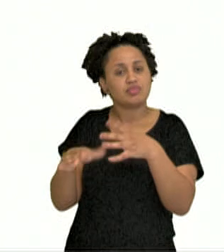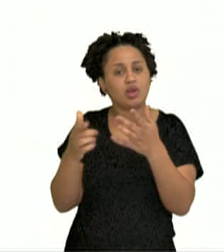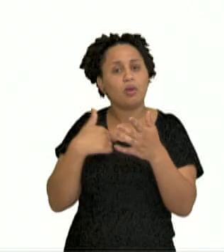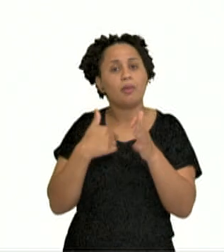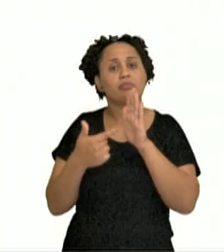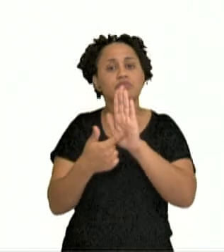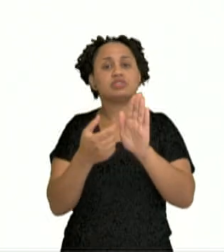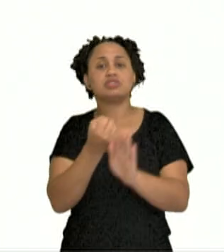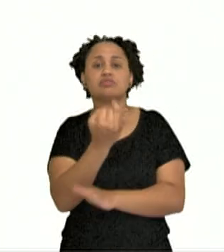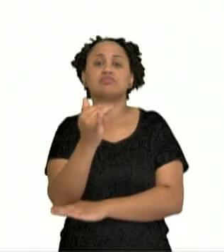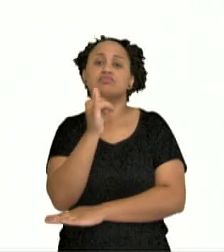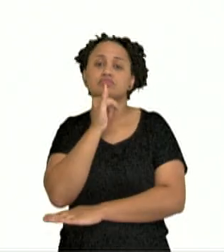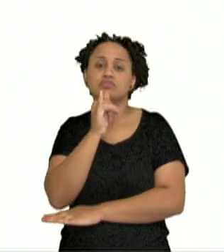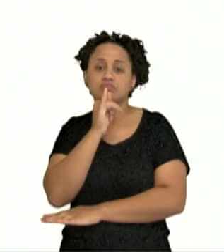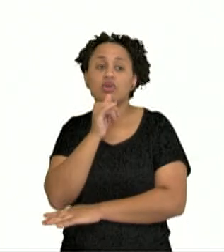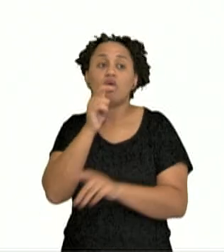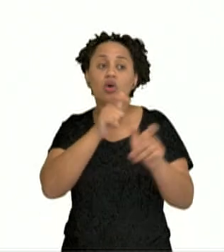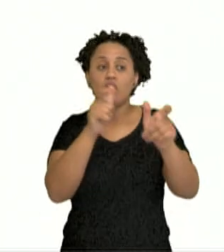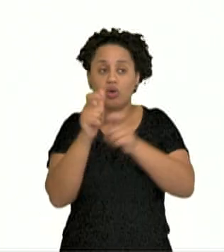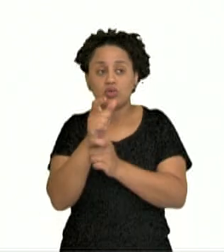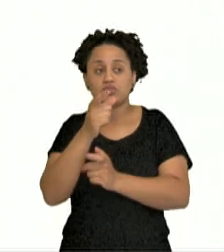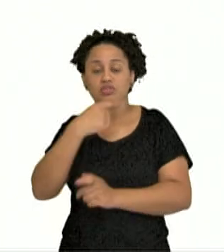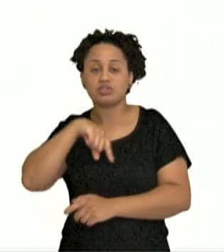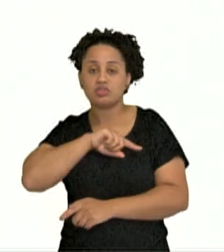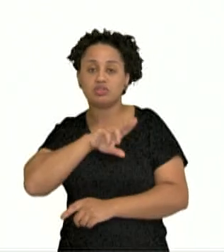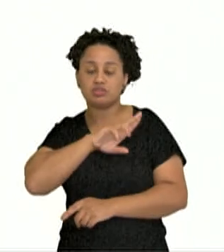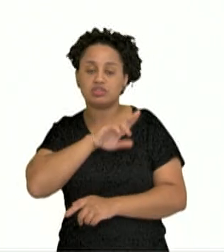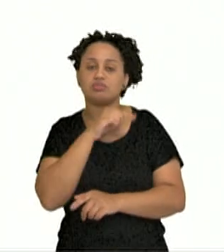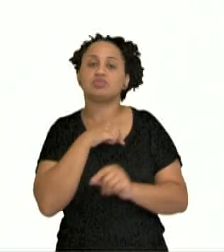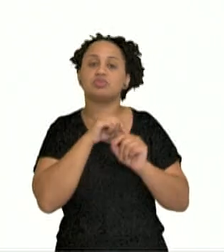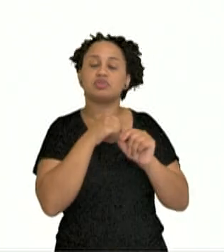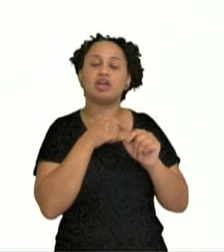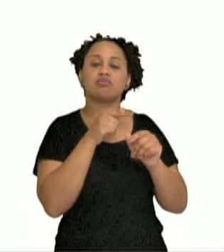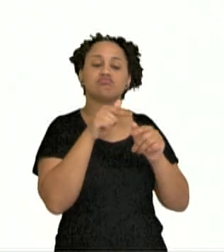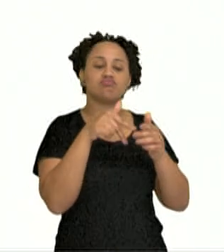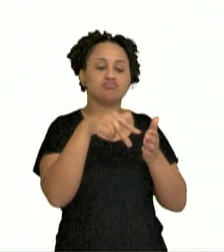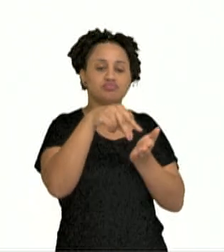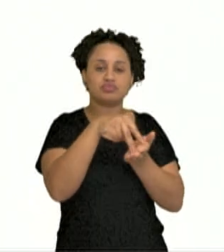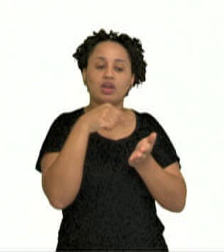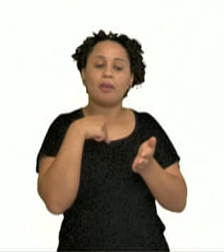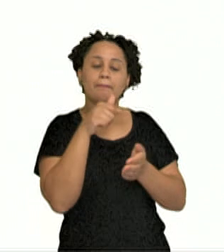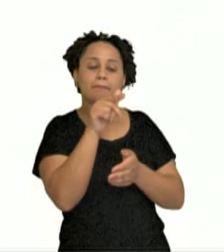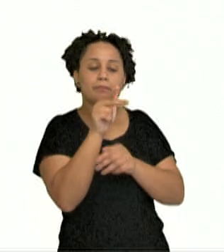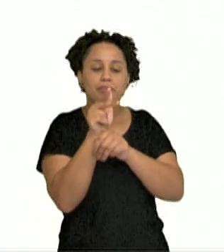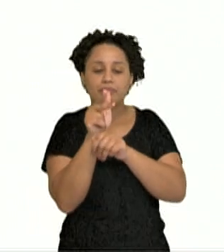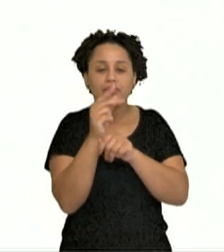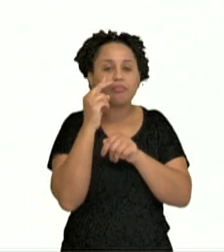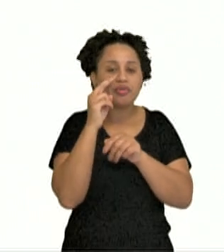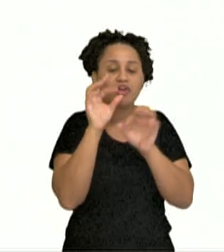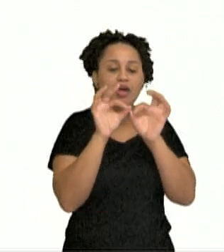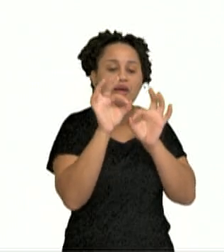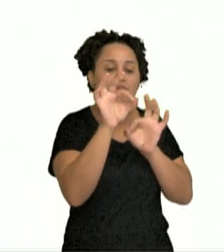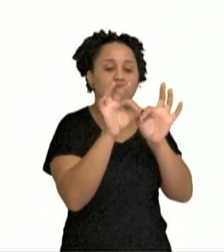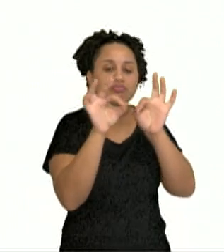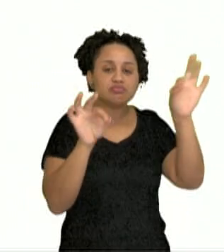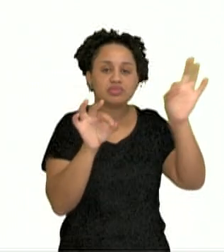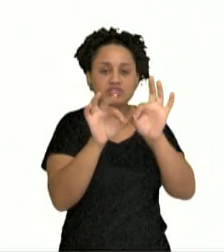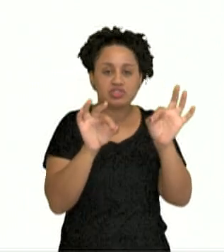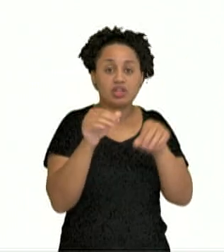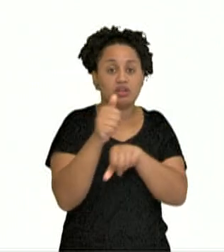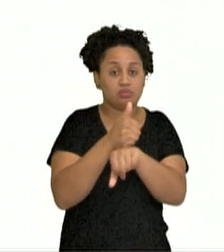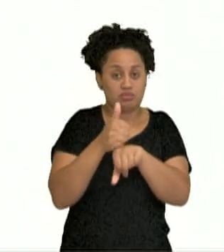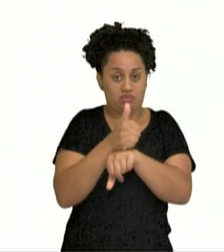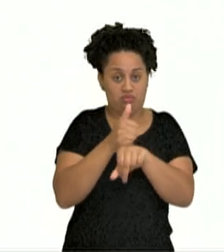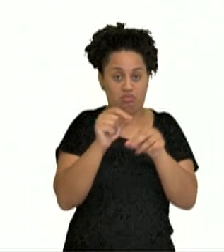alguns exemplos de onde que a gente usa na topografia, onde as pessoas fazem a medição, os profissionais